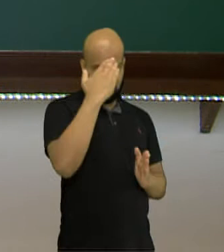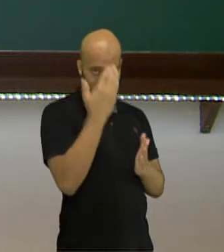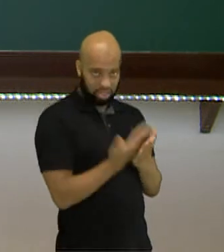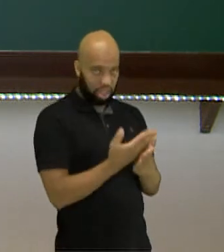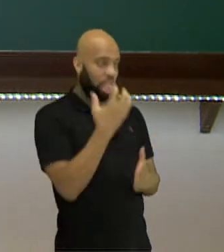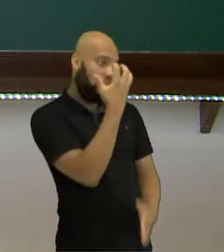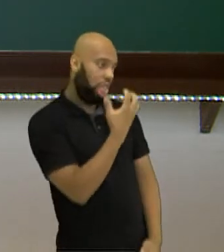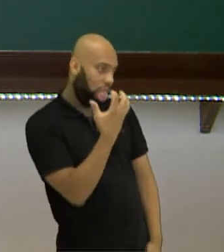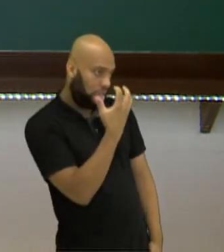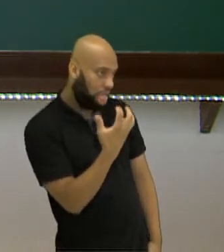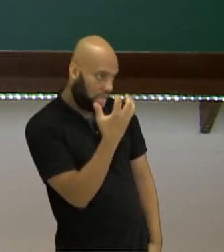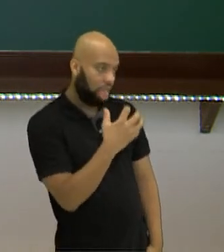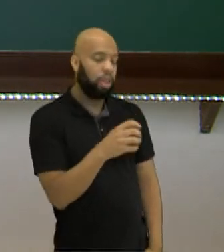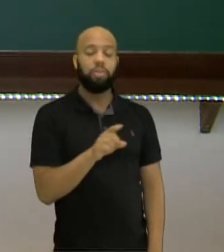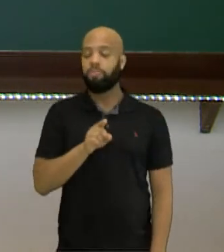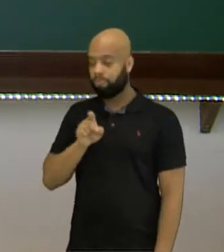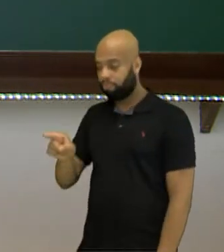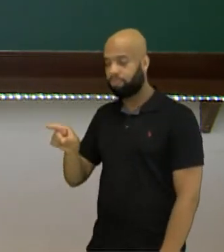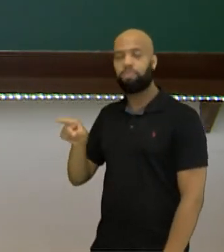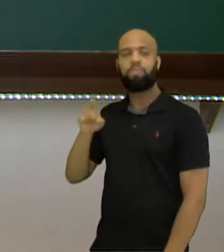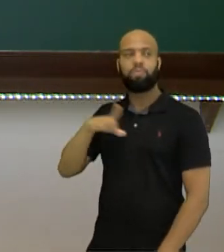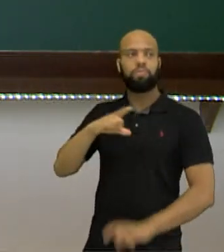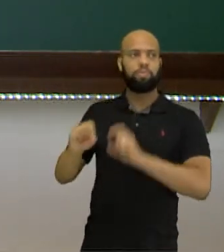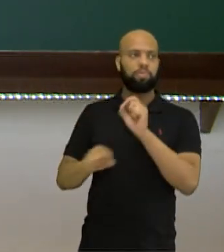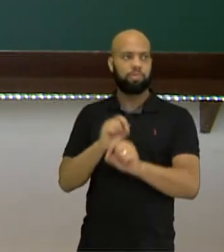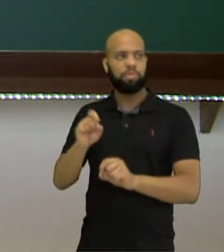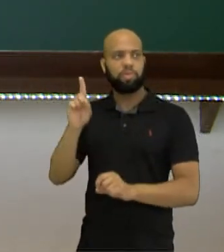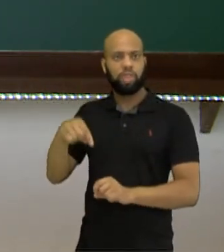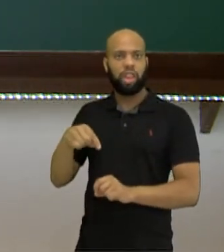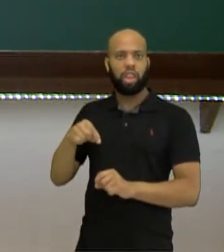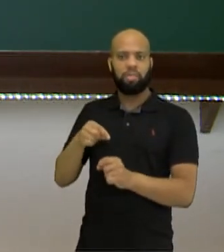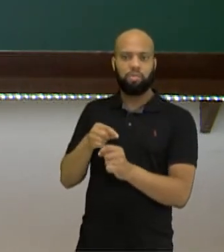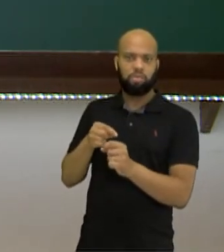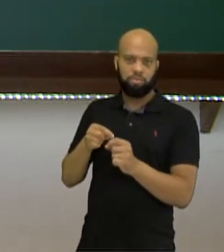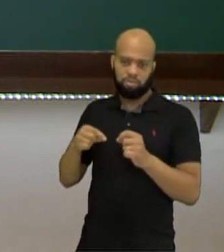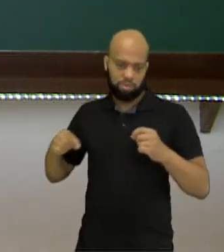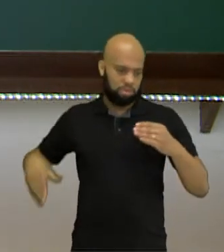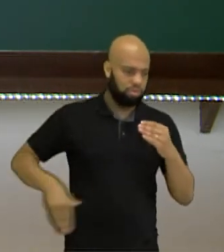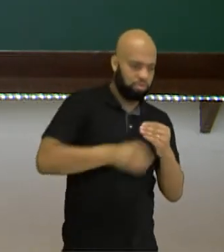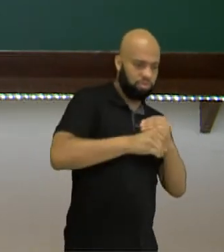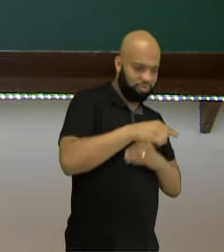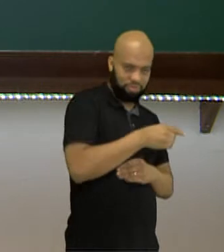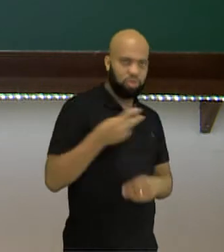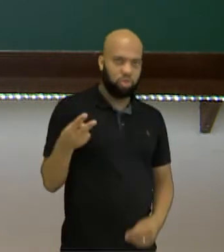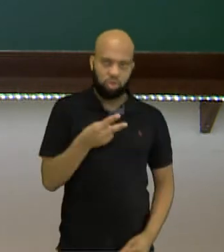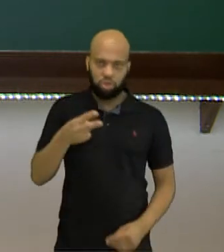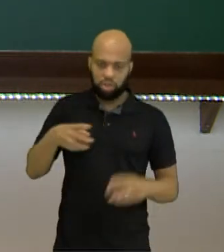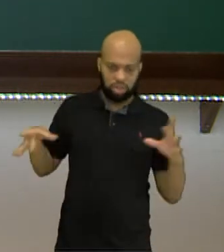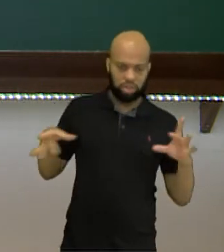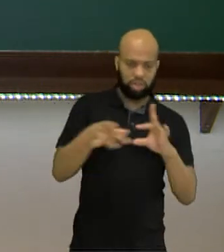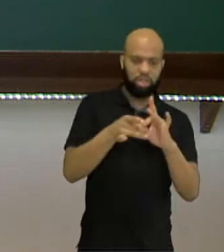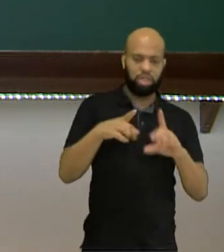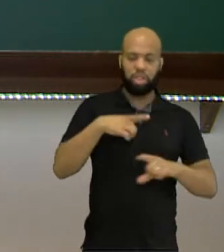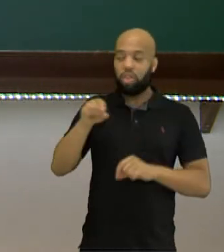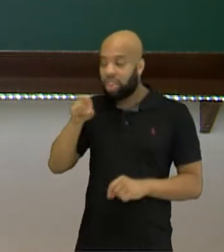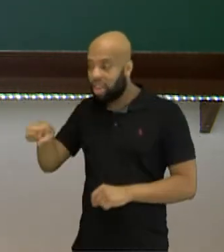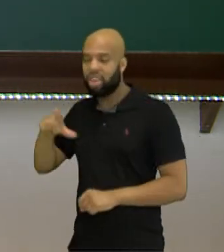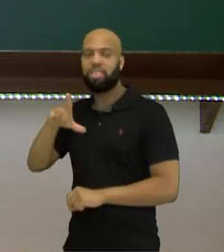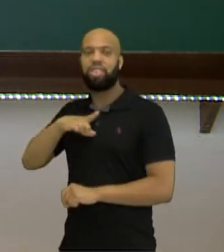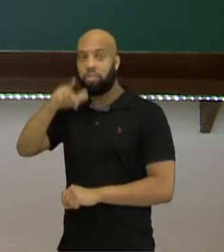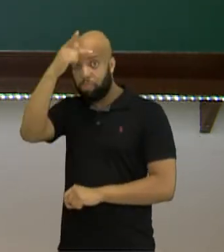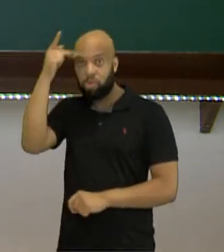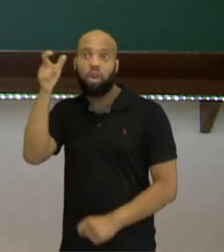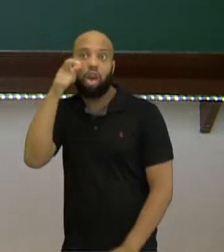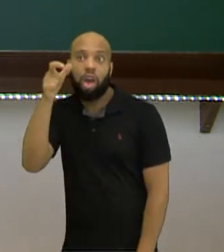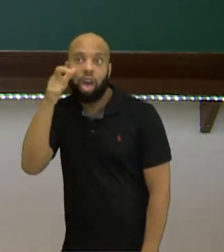retórica enquanto na oratória que é um ramo da retórica eu preciso a plateia é presencial